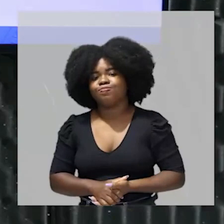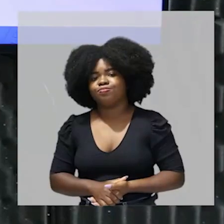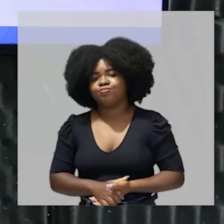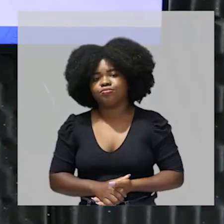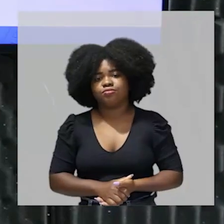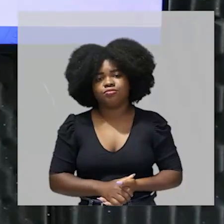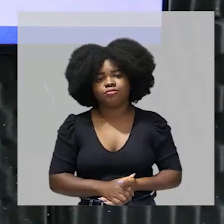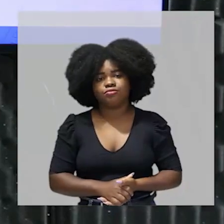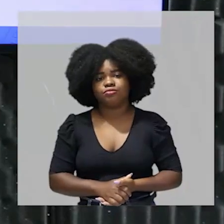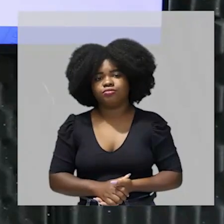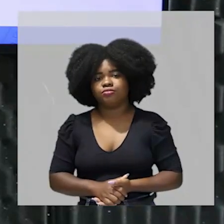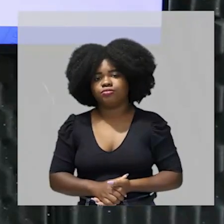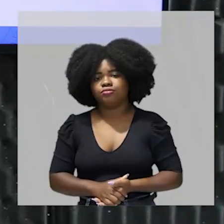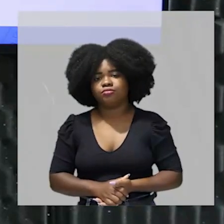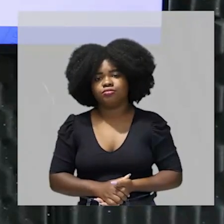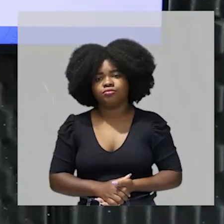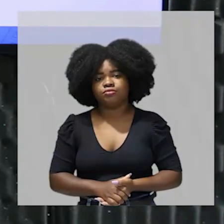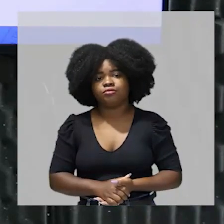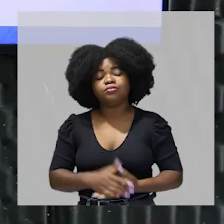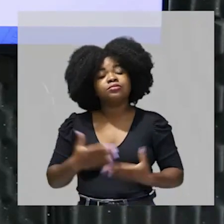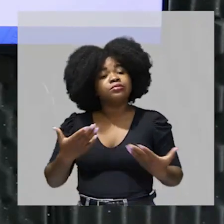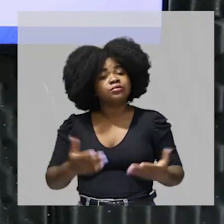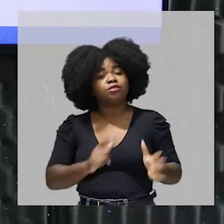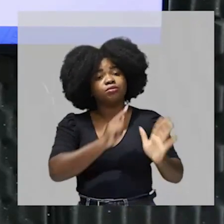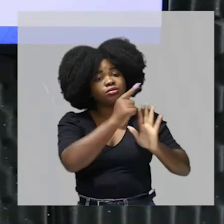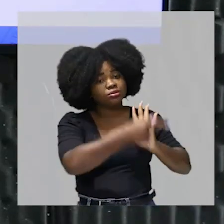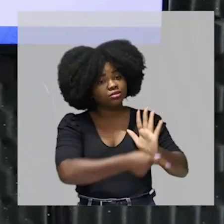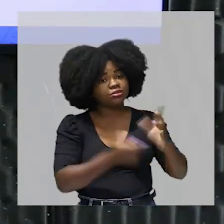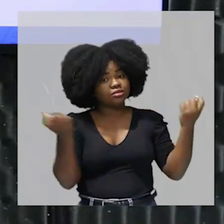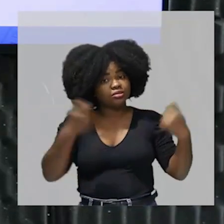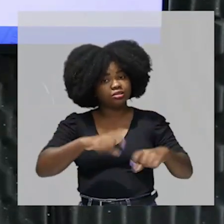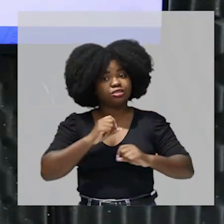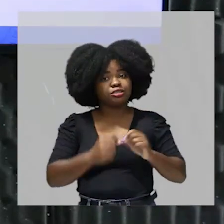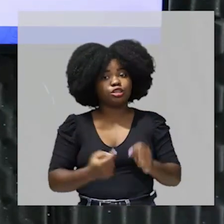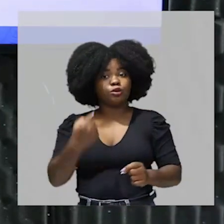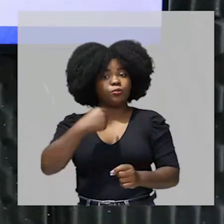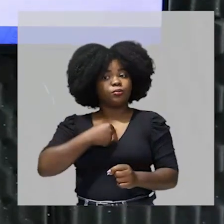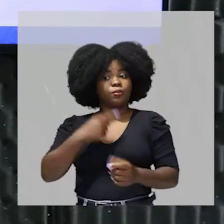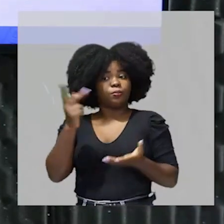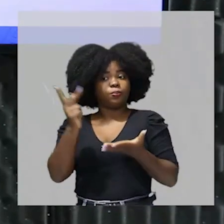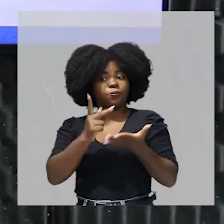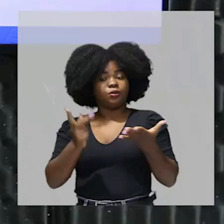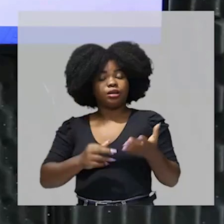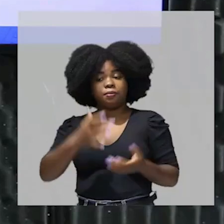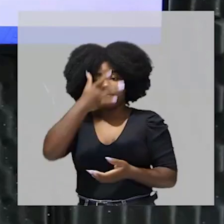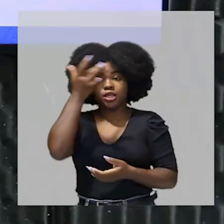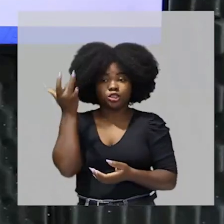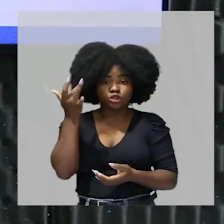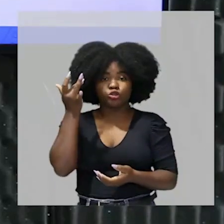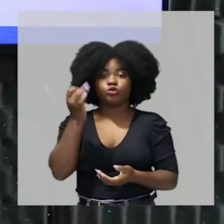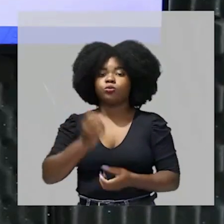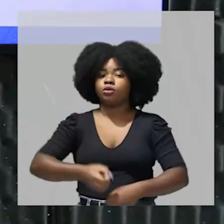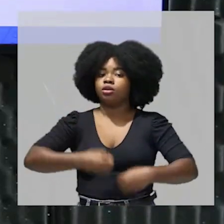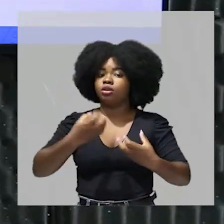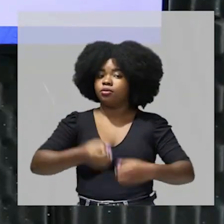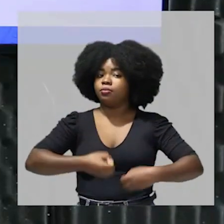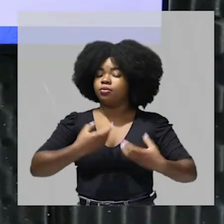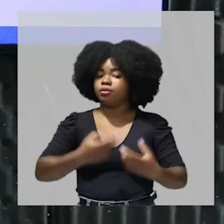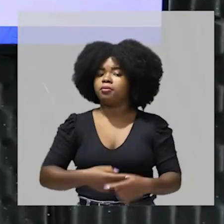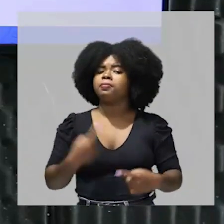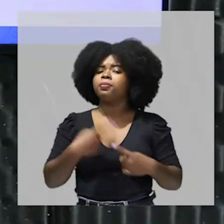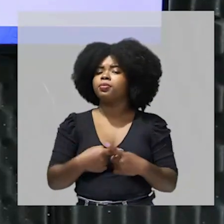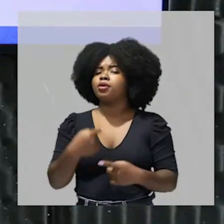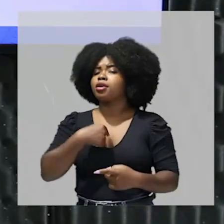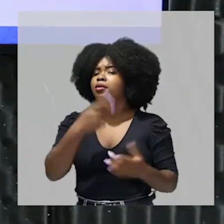então esse gênero possibilita que o eu poético quer dizer quem escreve Apesar porque